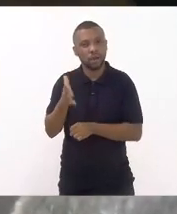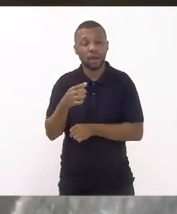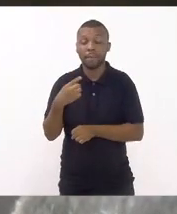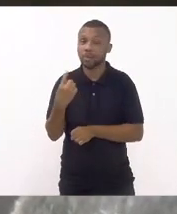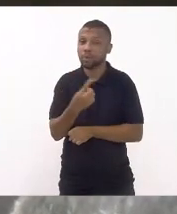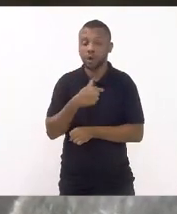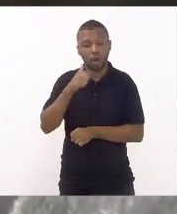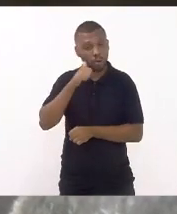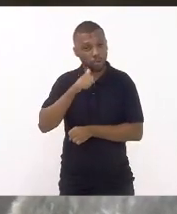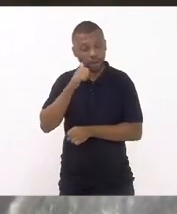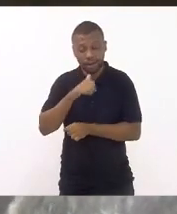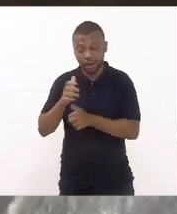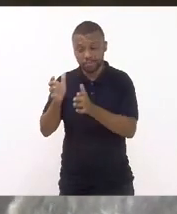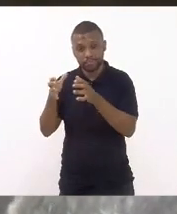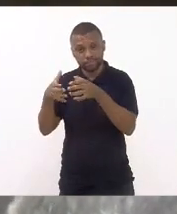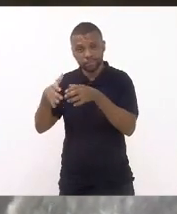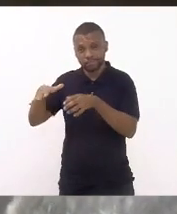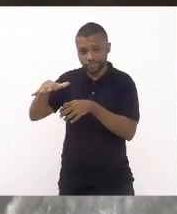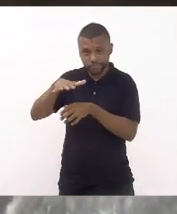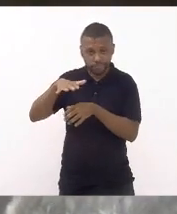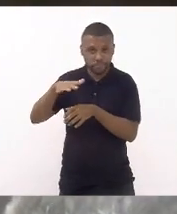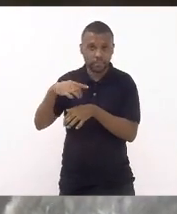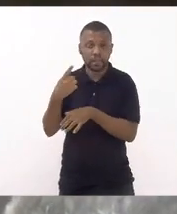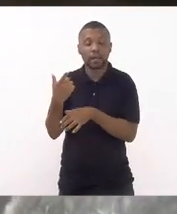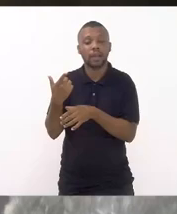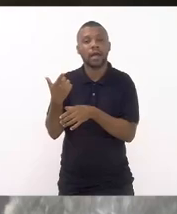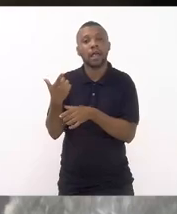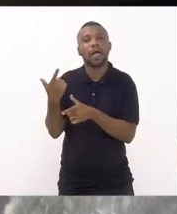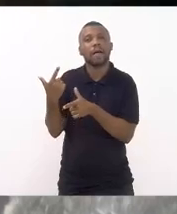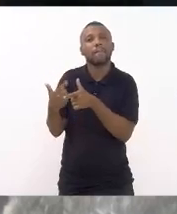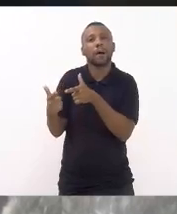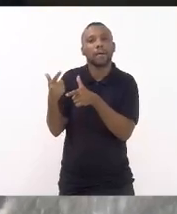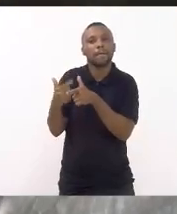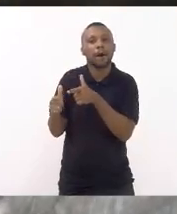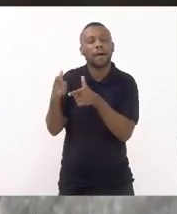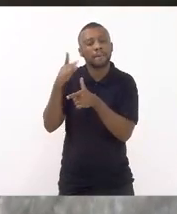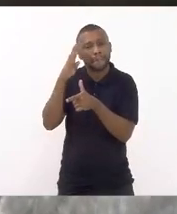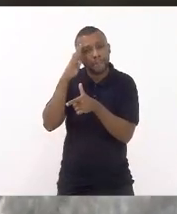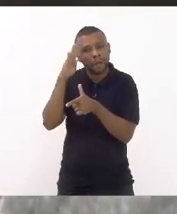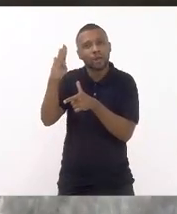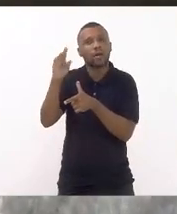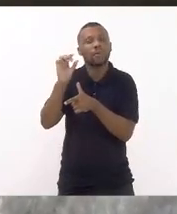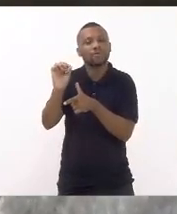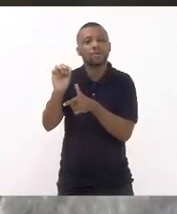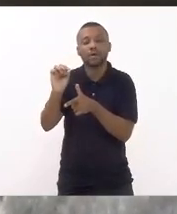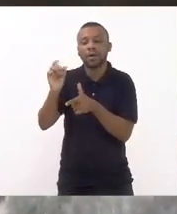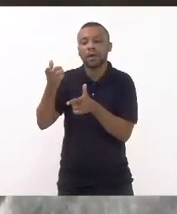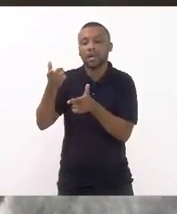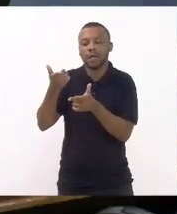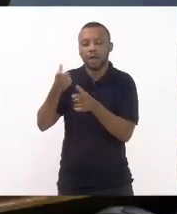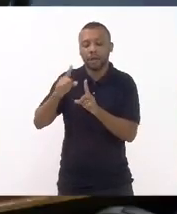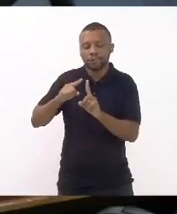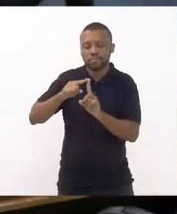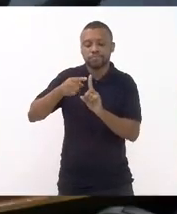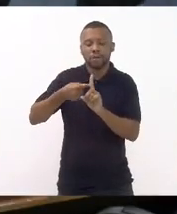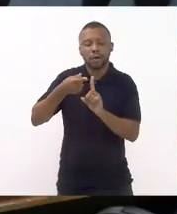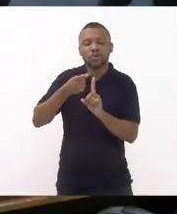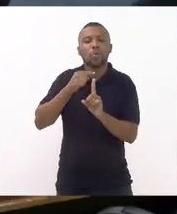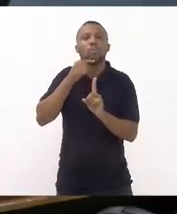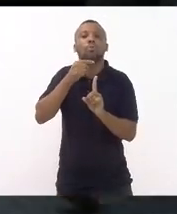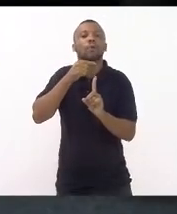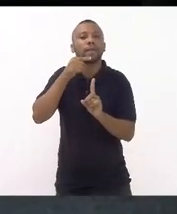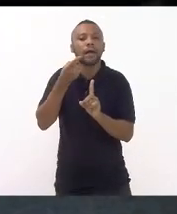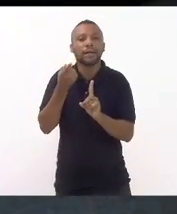nós mulheres, presidente, ela causa, é a maior causa de infertilidade. Então é muito,